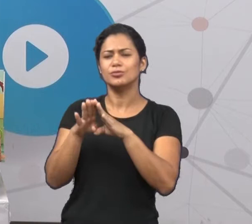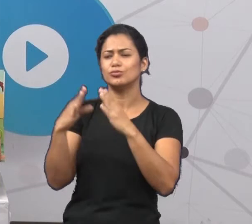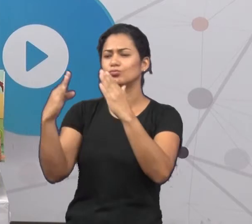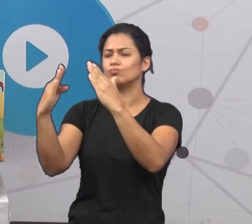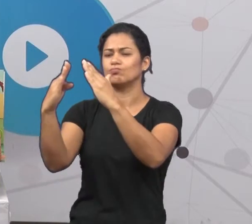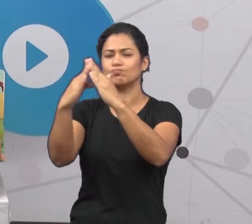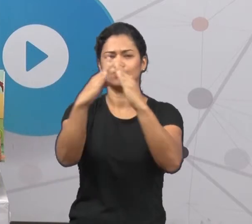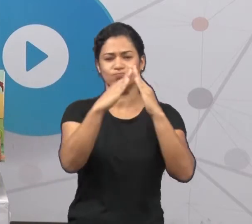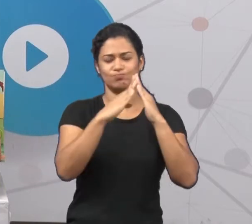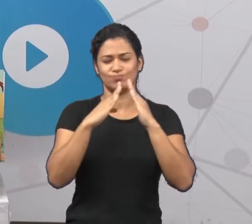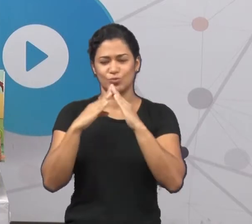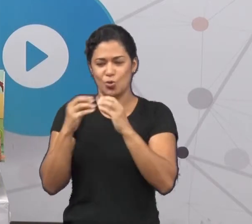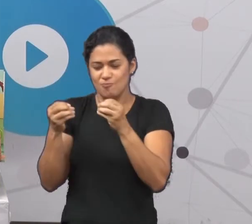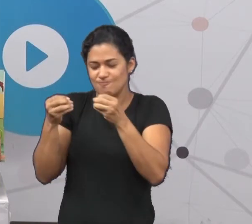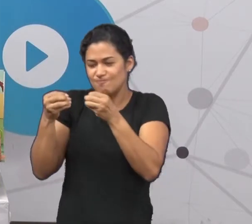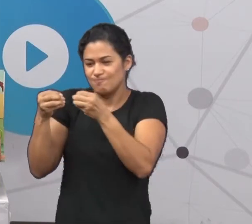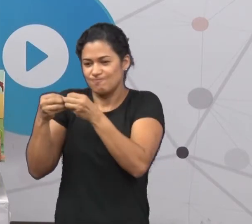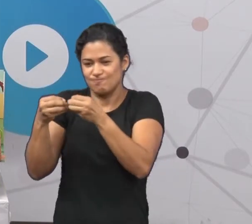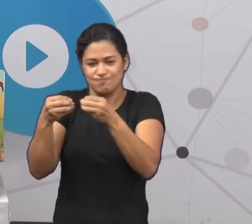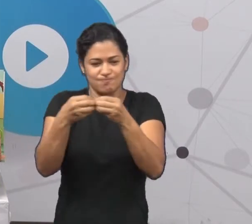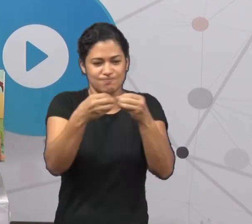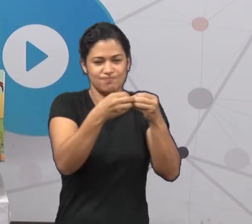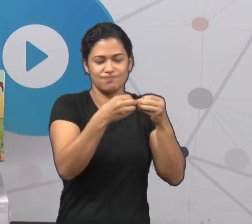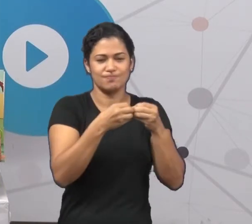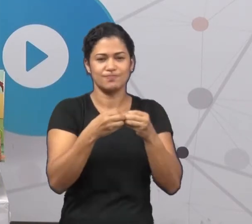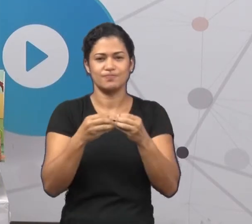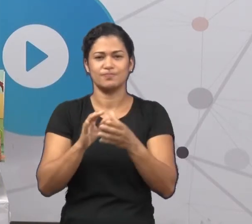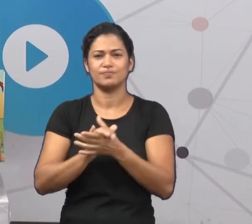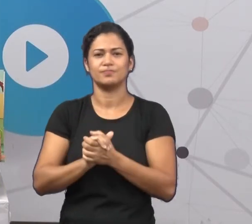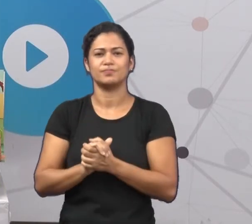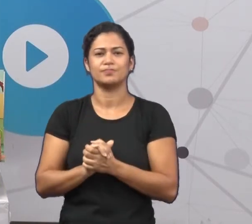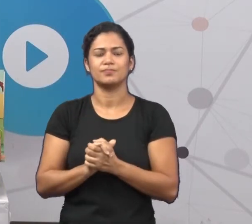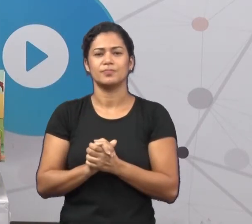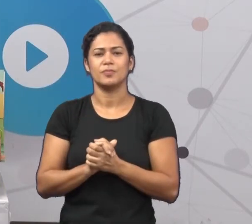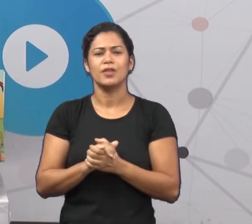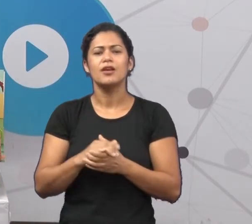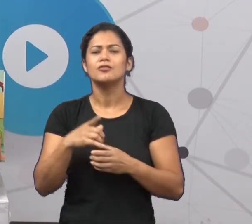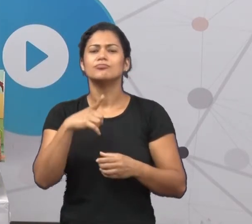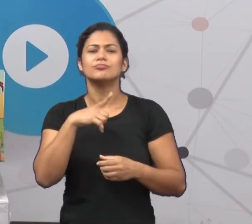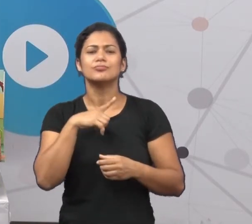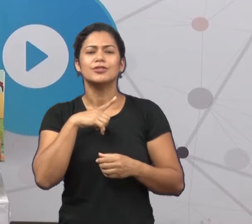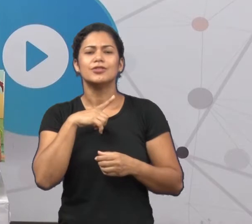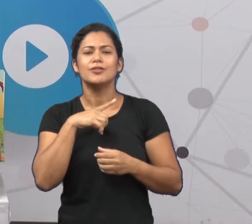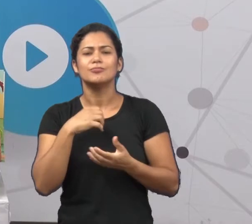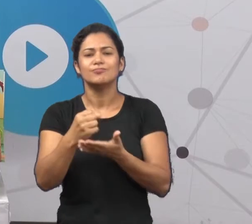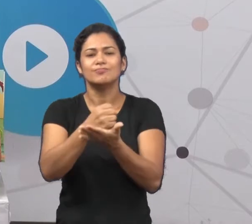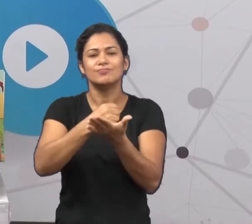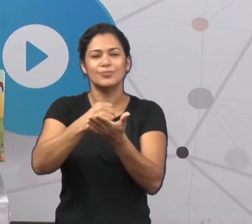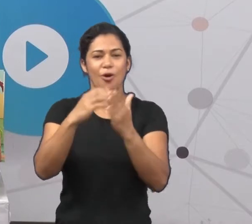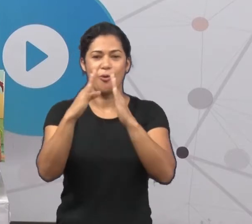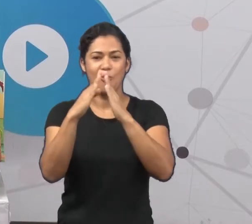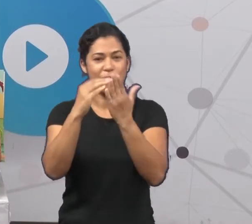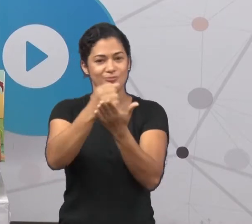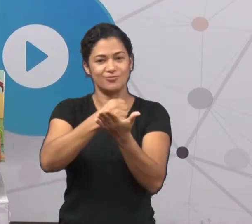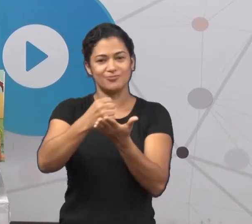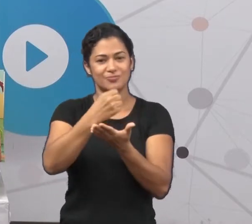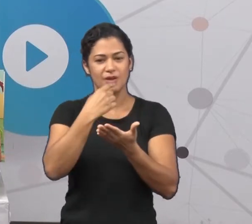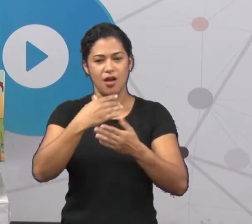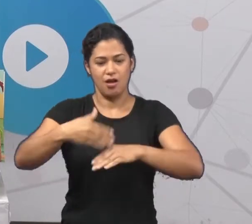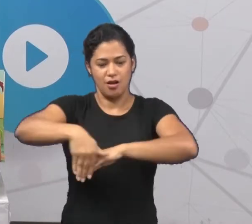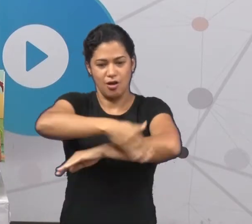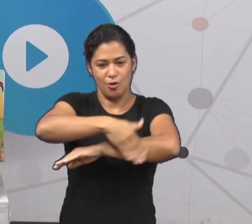zona urbana são bem juntinhas uma das outras. Tem muitas farmácias, as ruas são